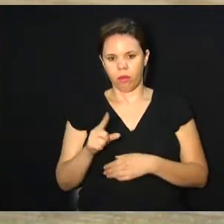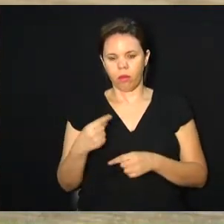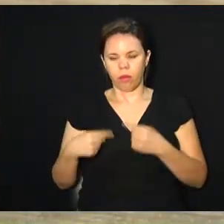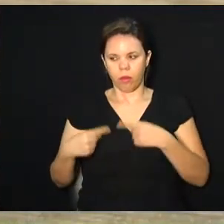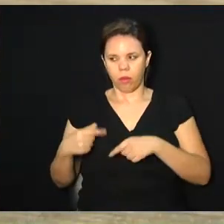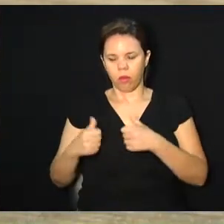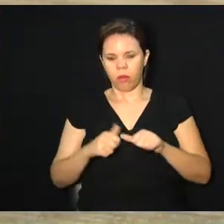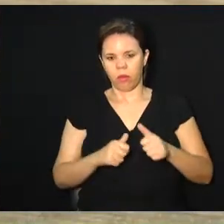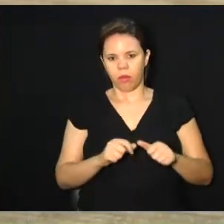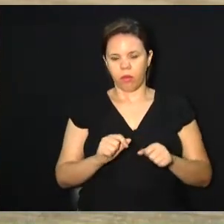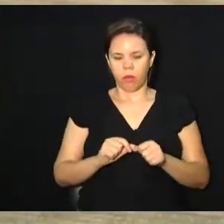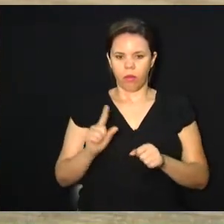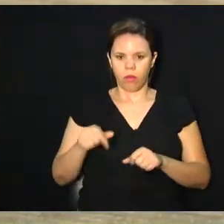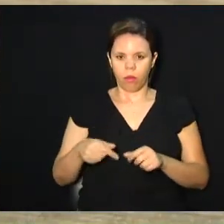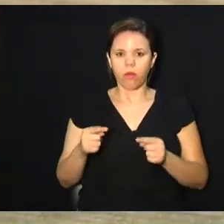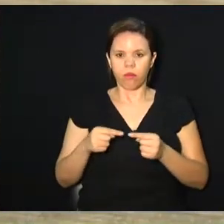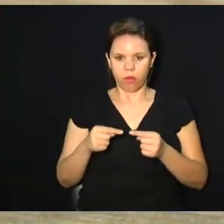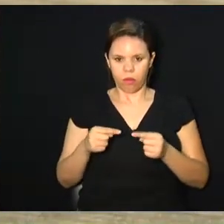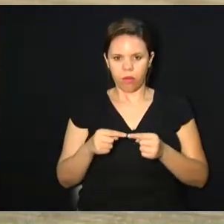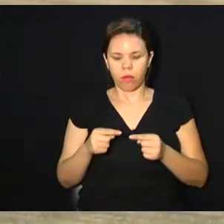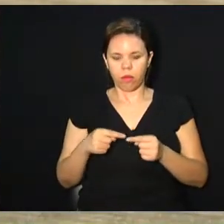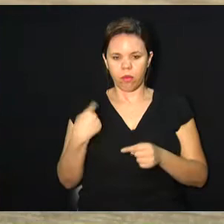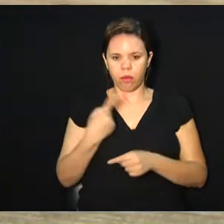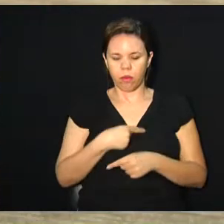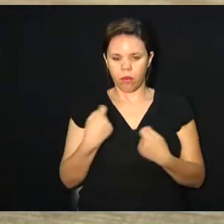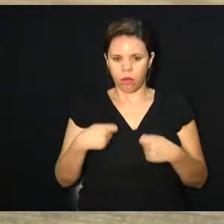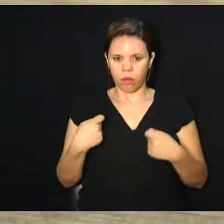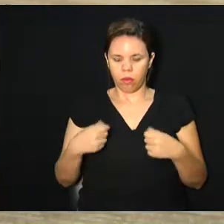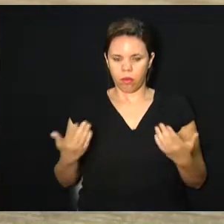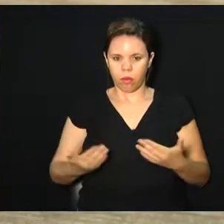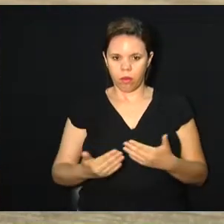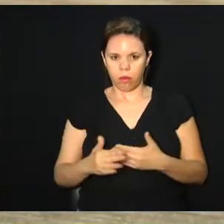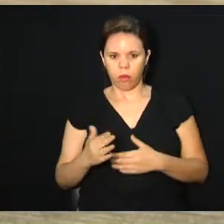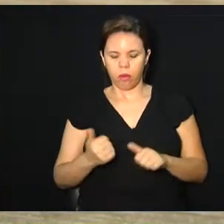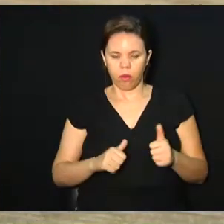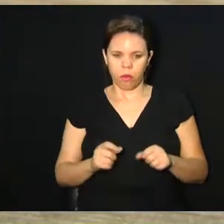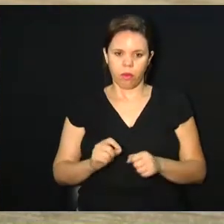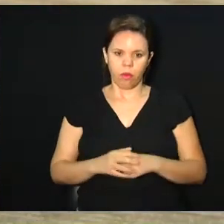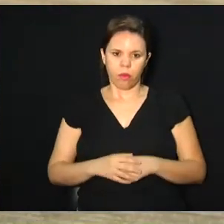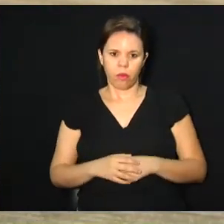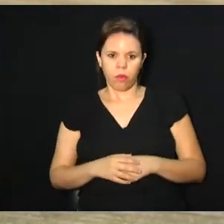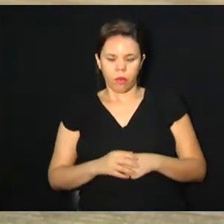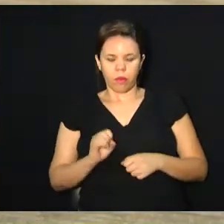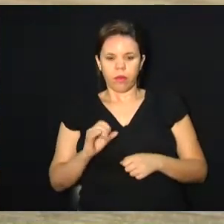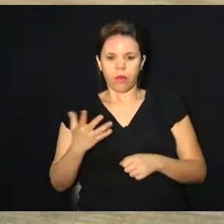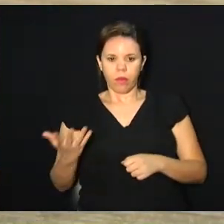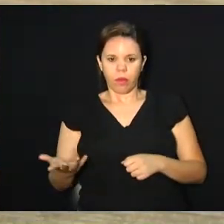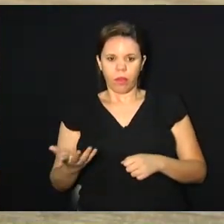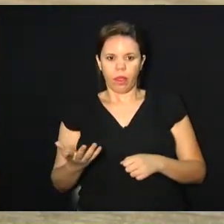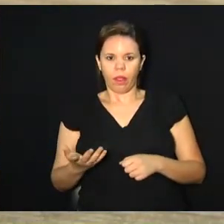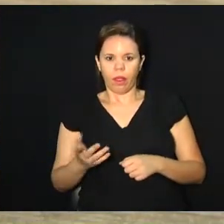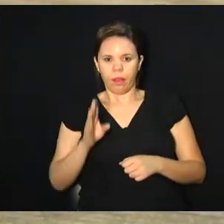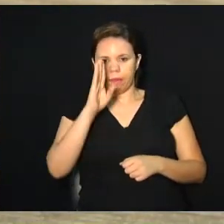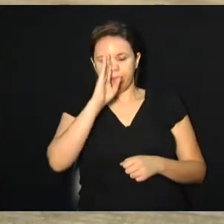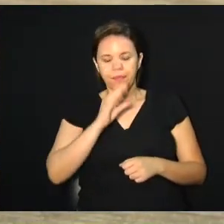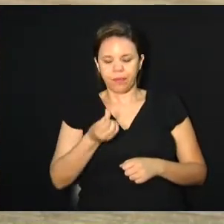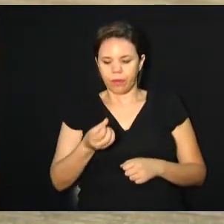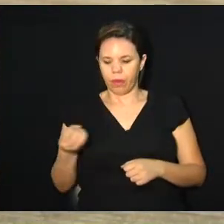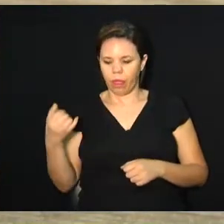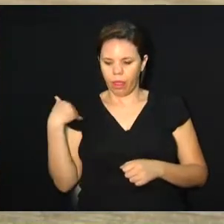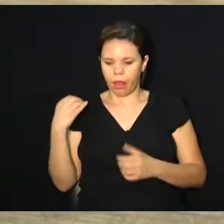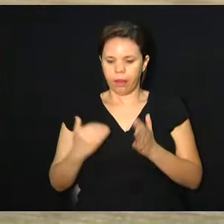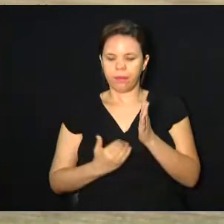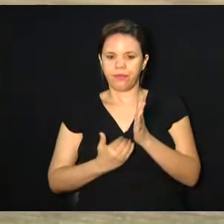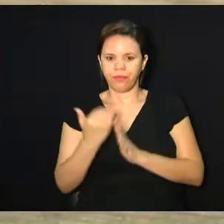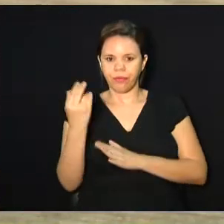discussão, é viável. O que nós precisamos agora avaliar é se a isenção a partir dos 60 irá